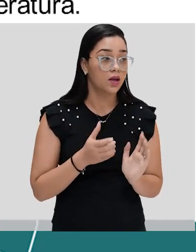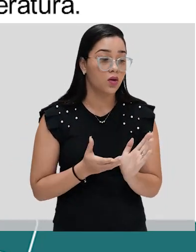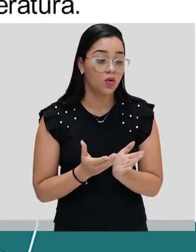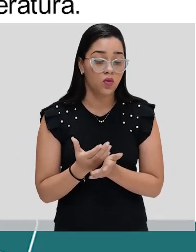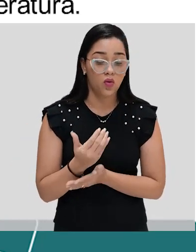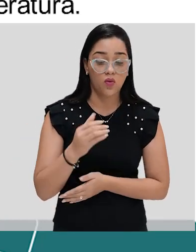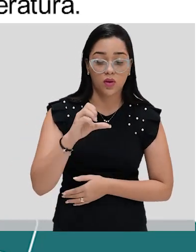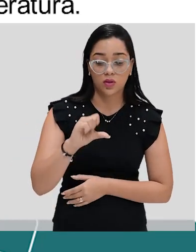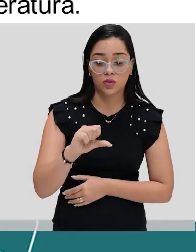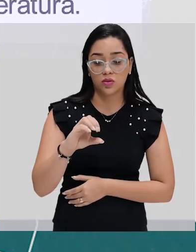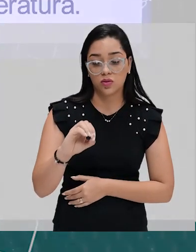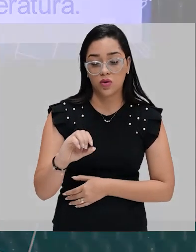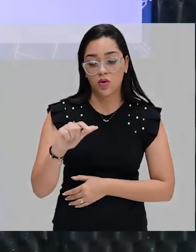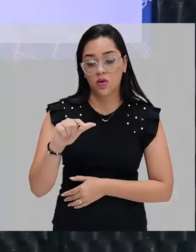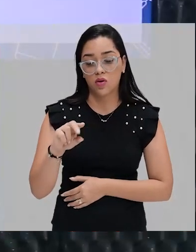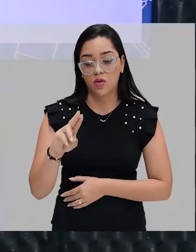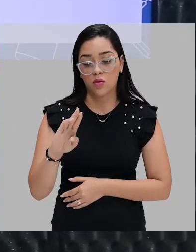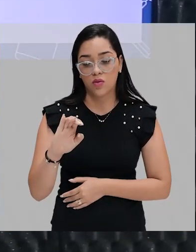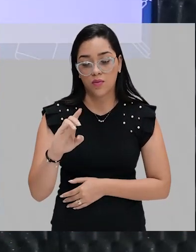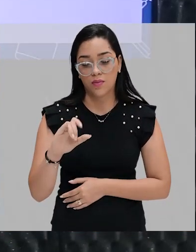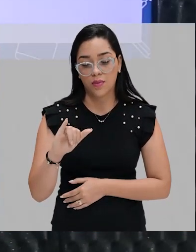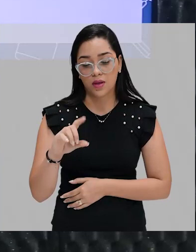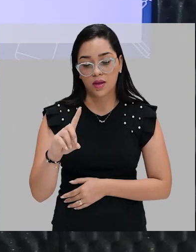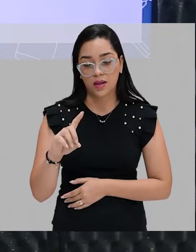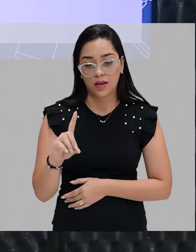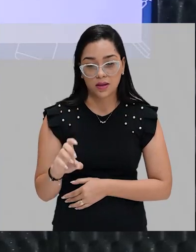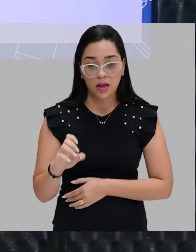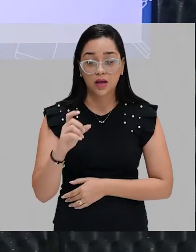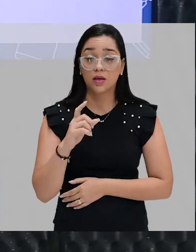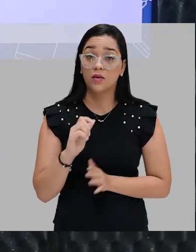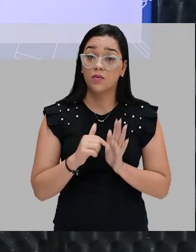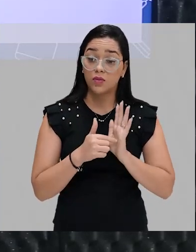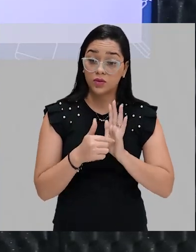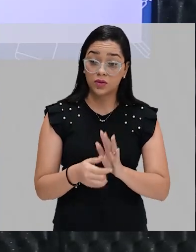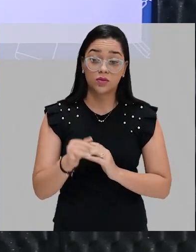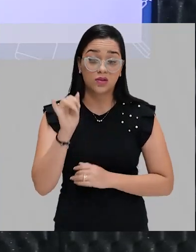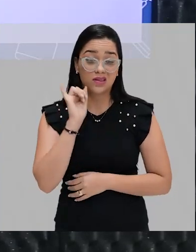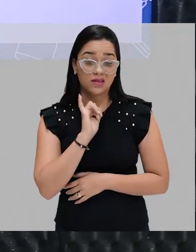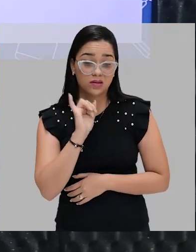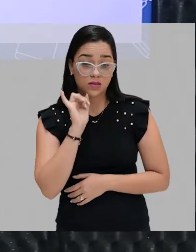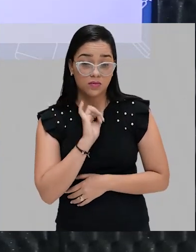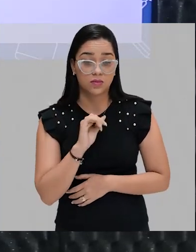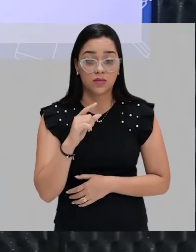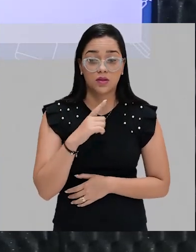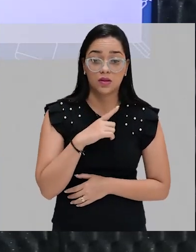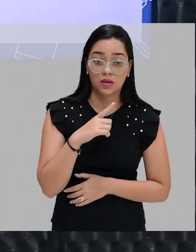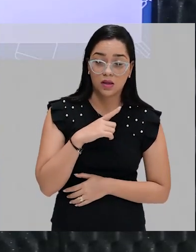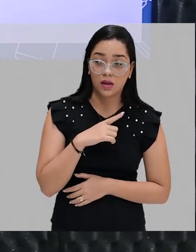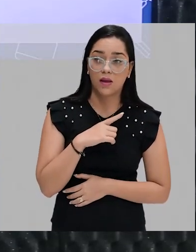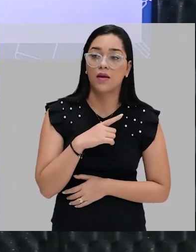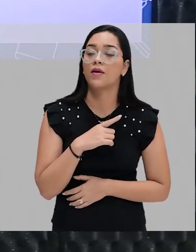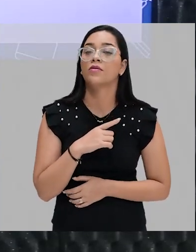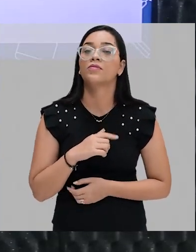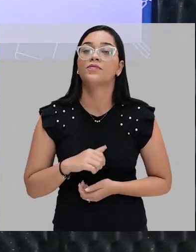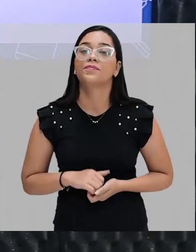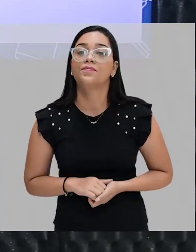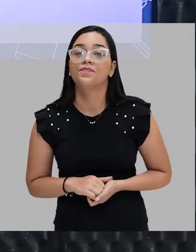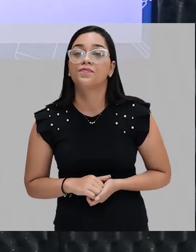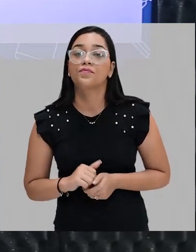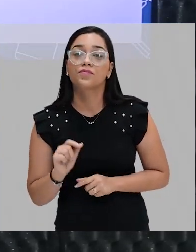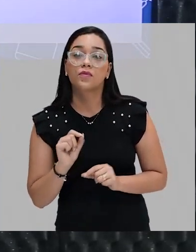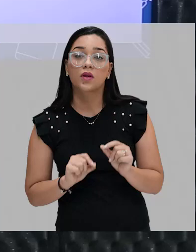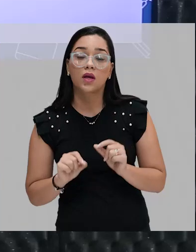de solubilidade. No exemplo que eu estou trazendo, né, eu tenho a curva de solubilidade